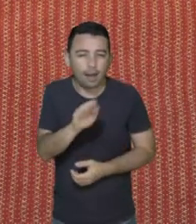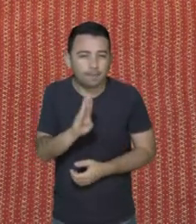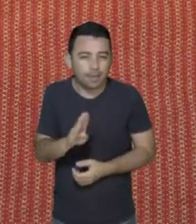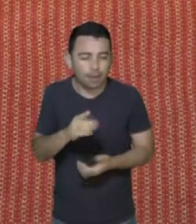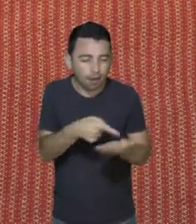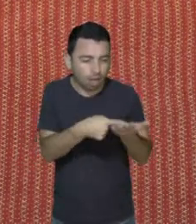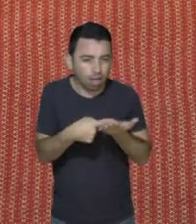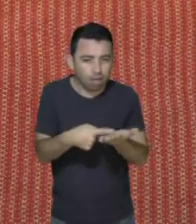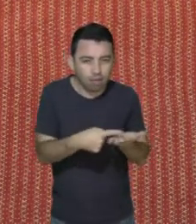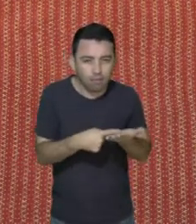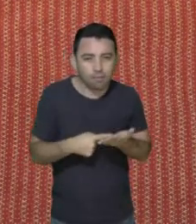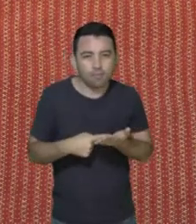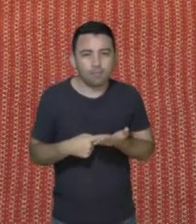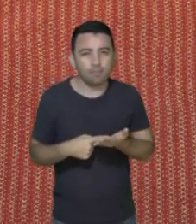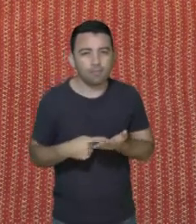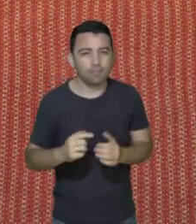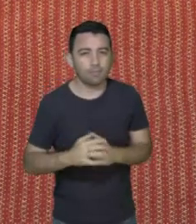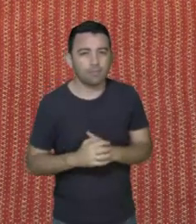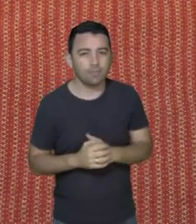de fazer